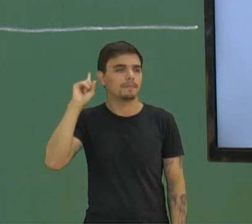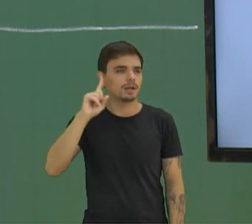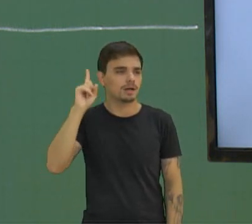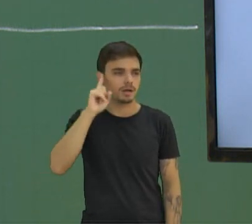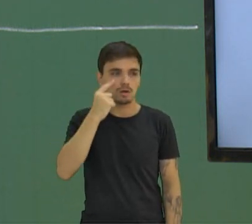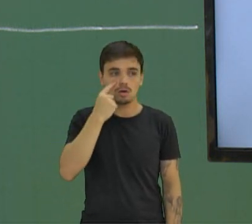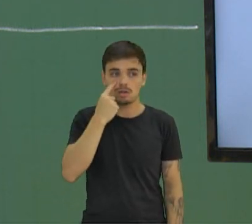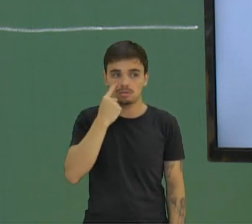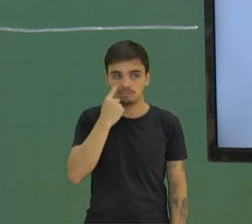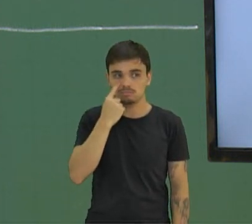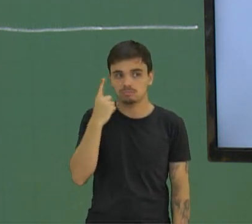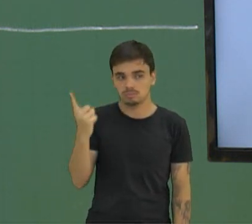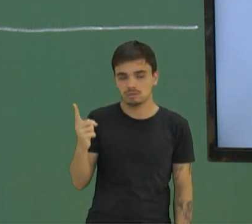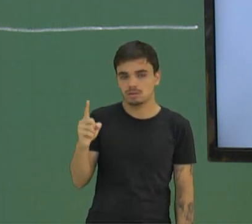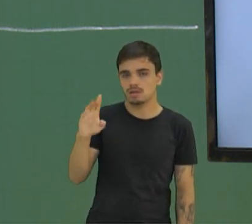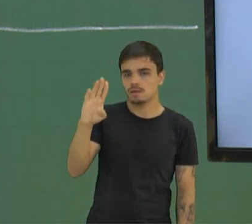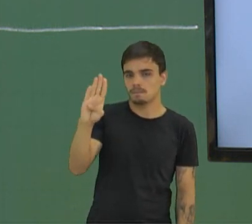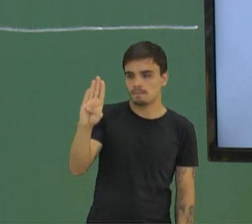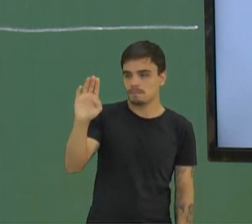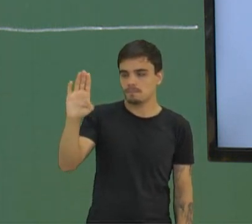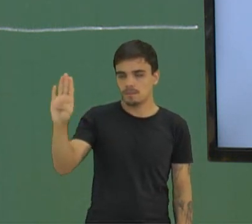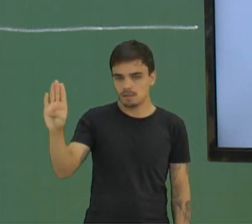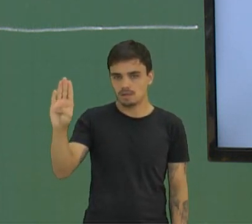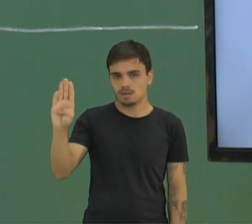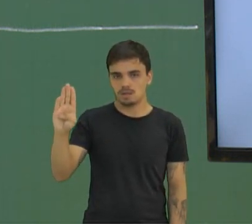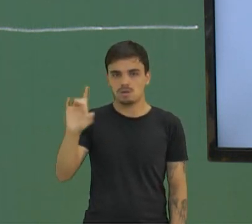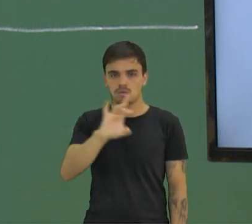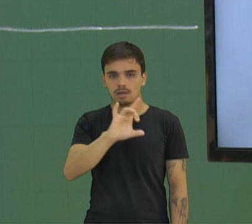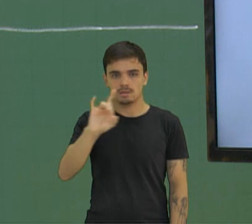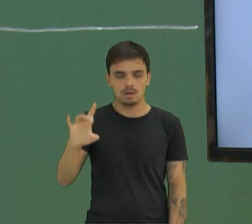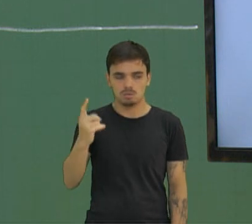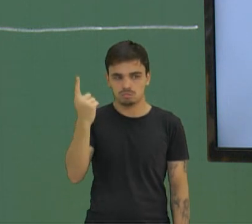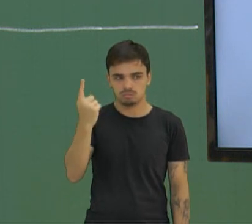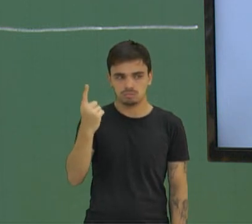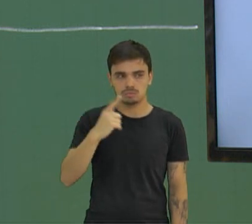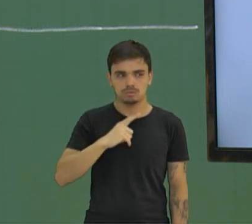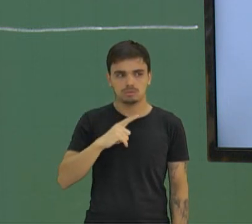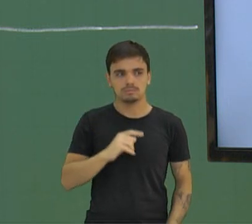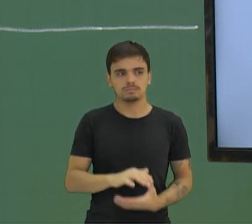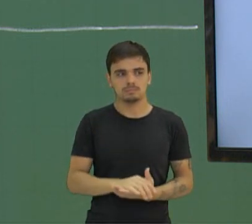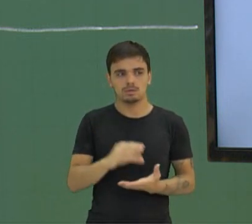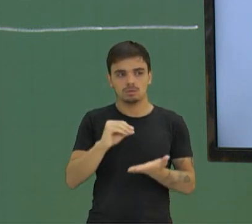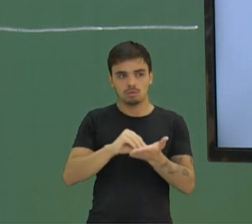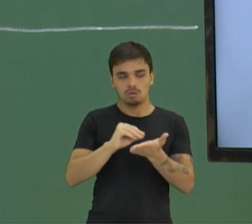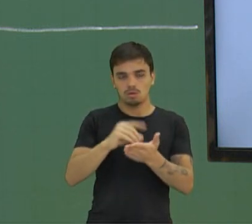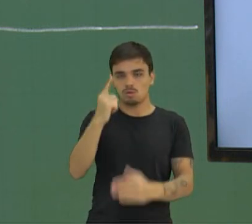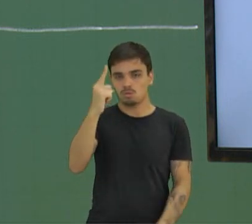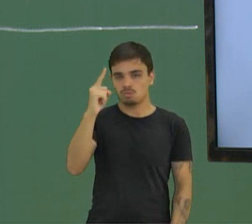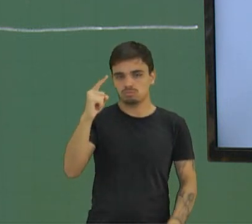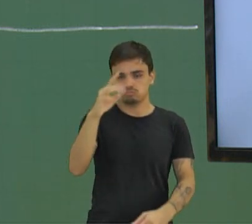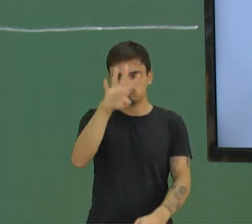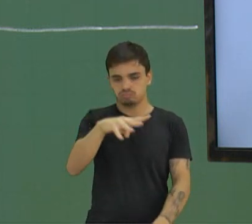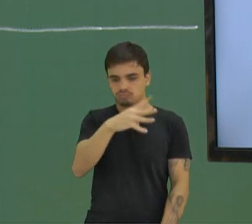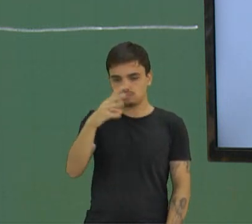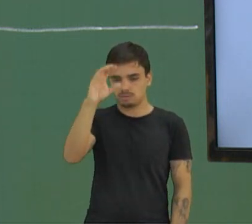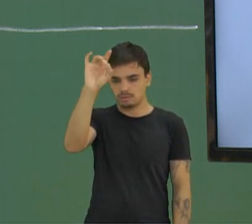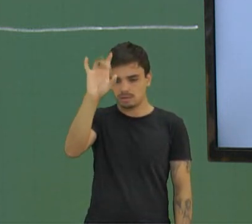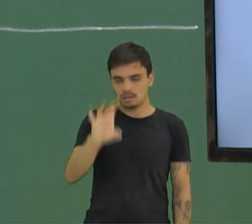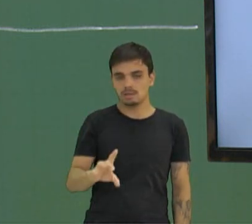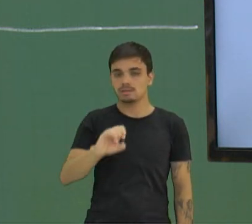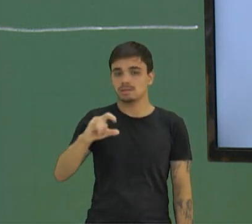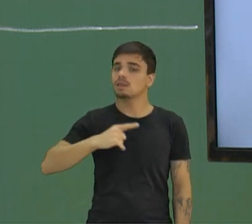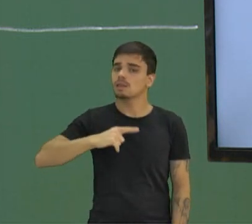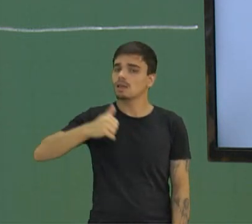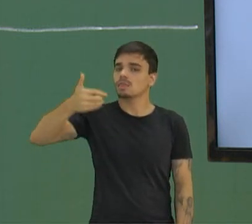bom isso gameta transportar um de cada vez ele vai transportar Então vou colocar um fator em cada lugar se ele tivesse 10 e aí colocar